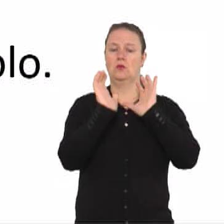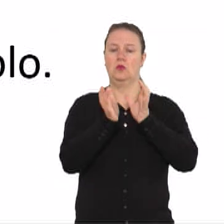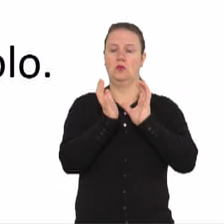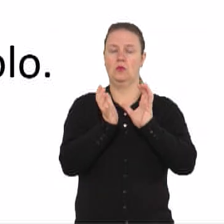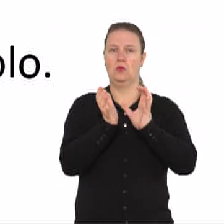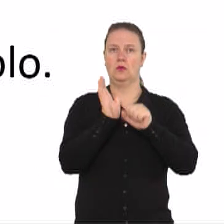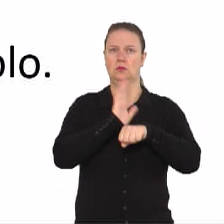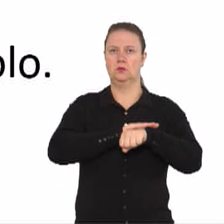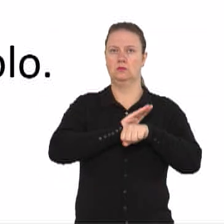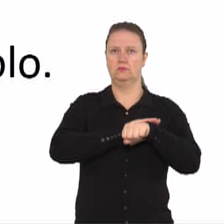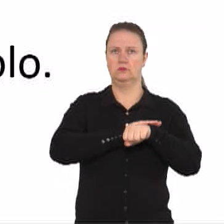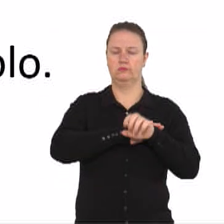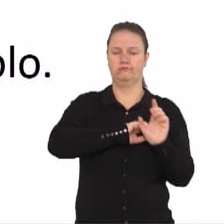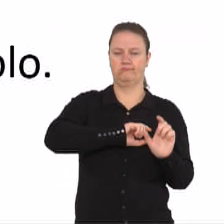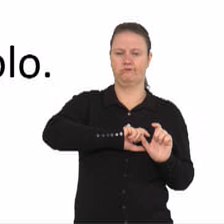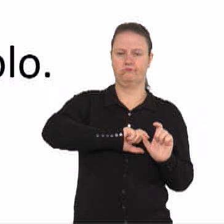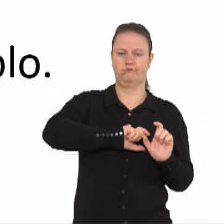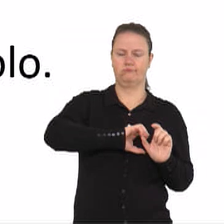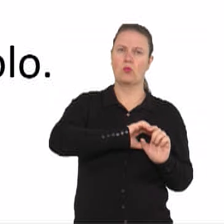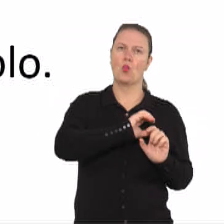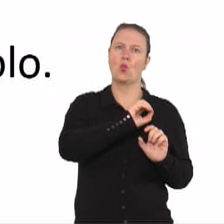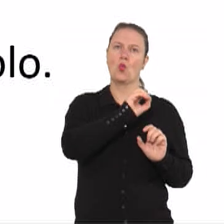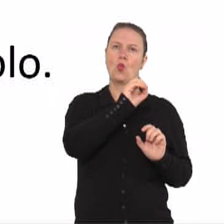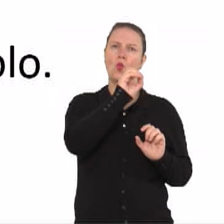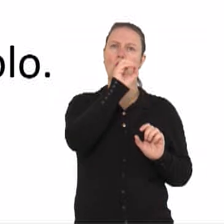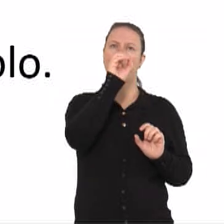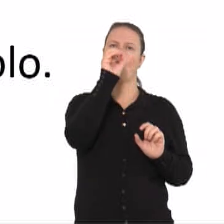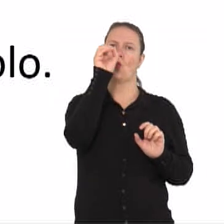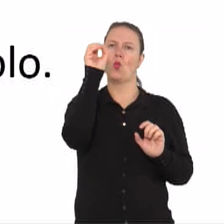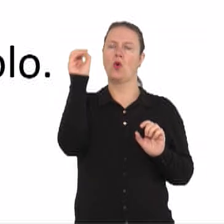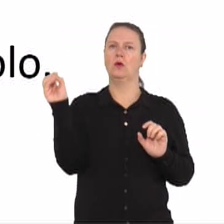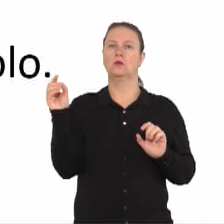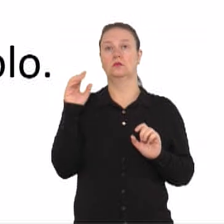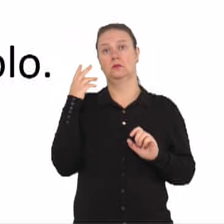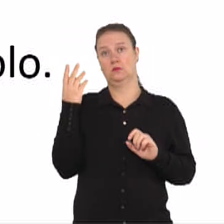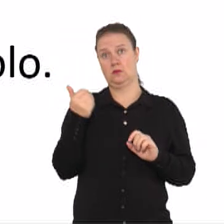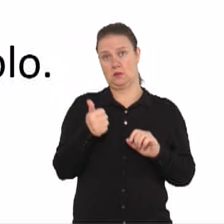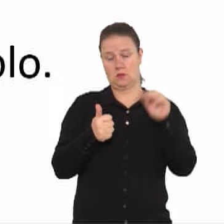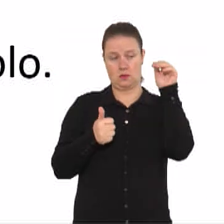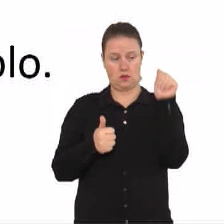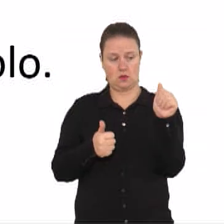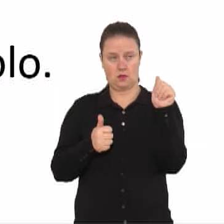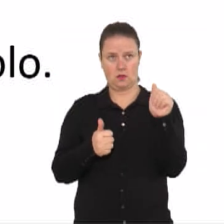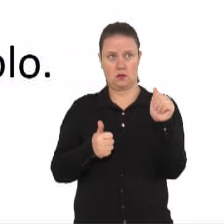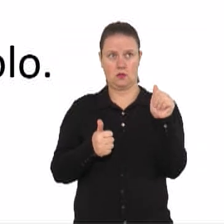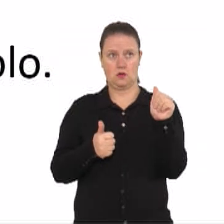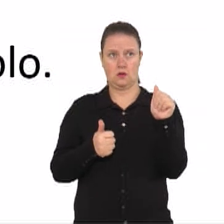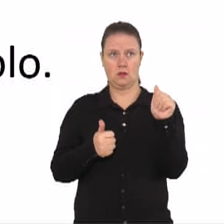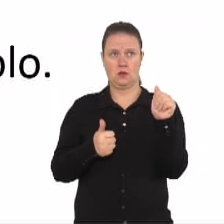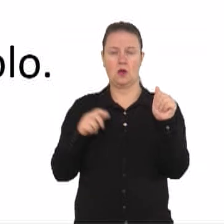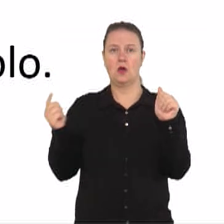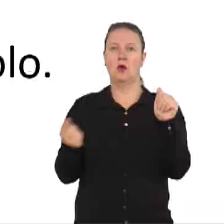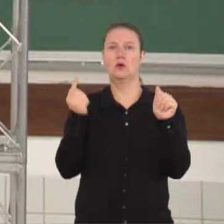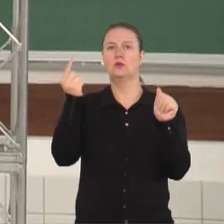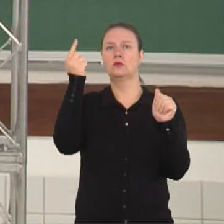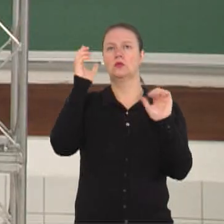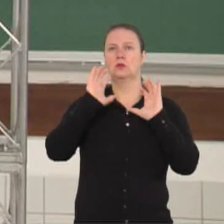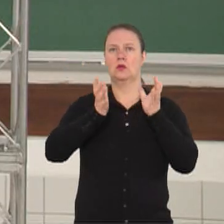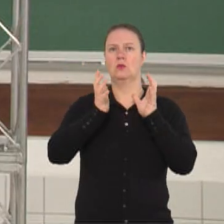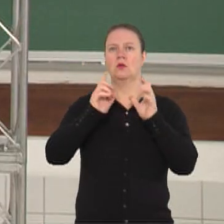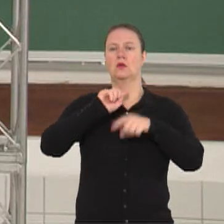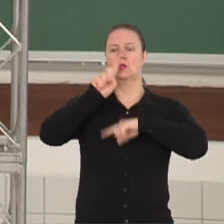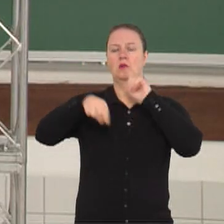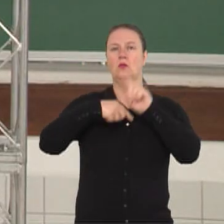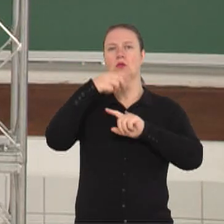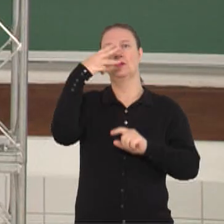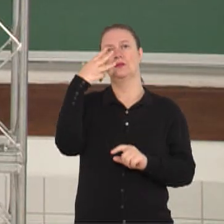tempo, né? No instante t. Letra A pede a altura da bola depois de 3 segundos. Vamos no quadro.